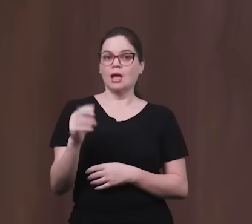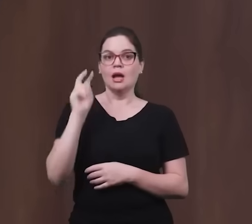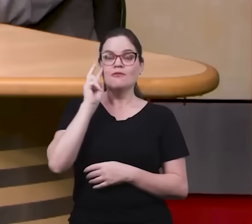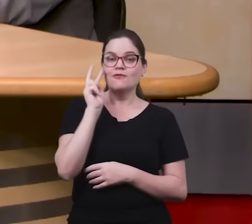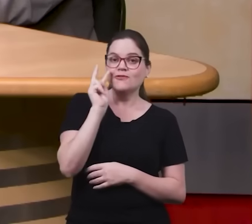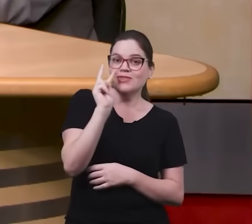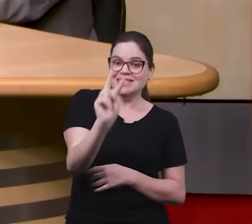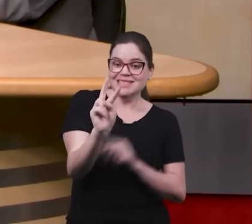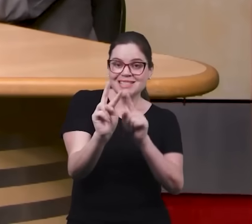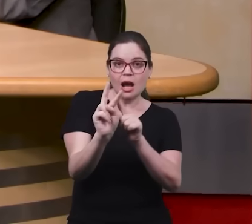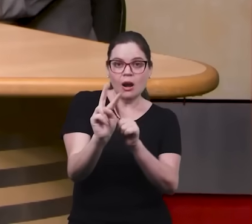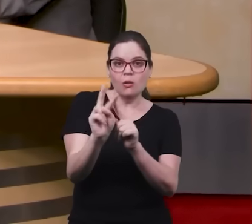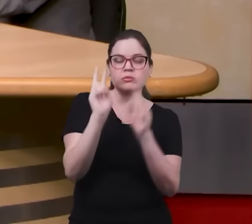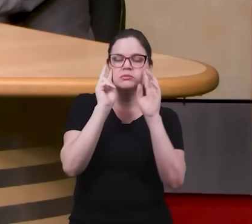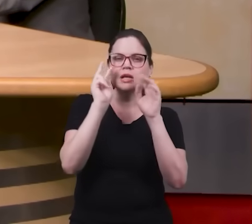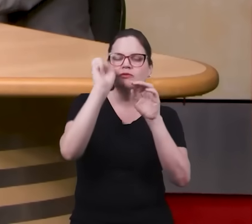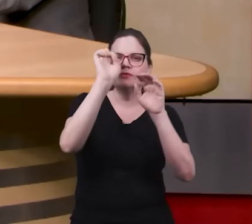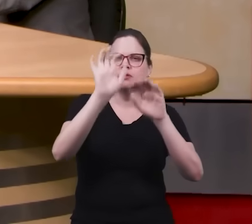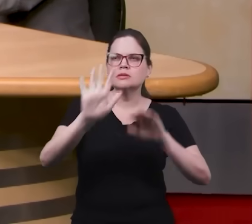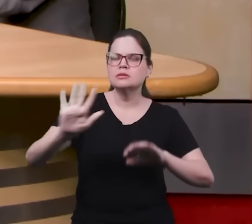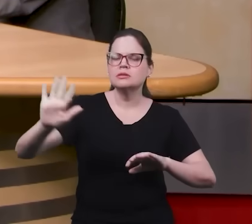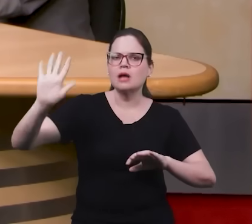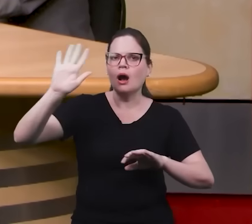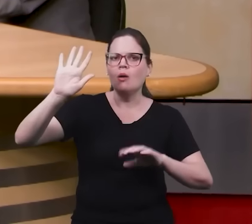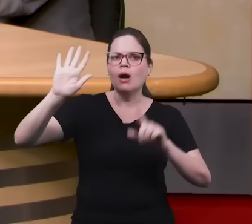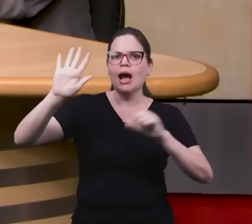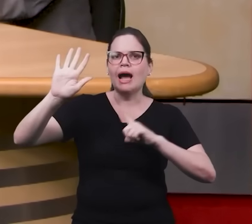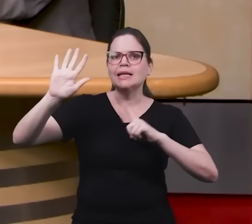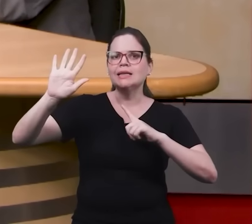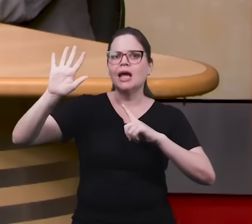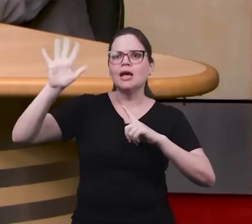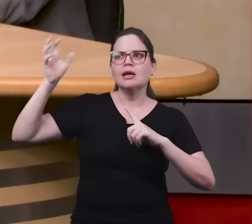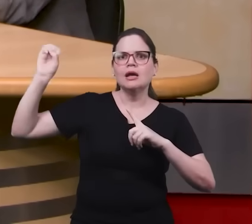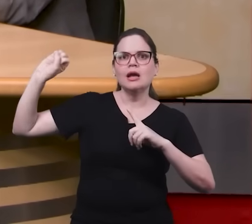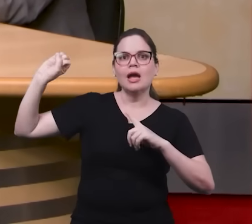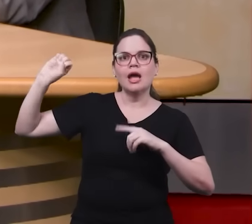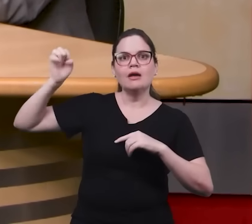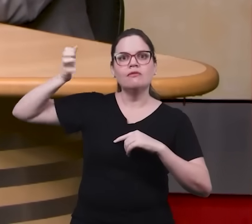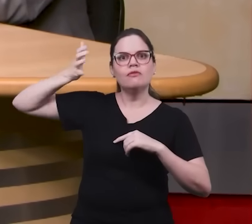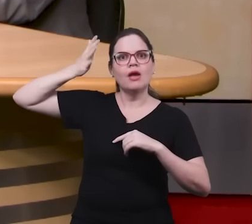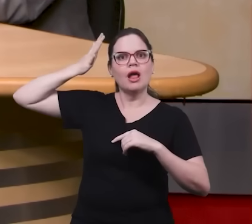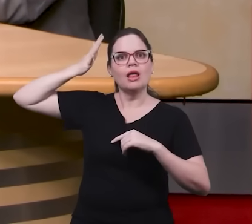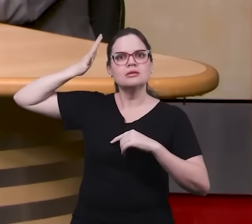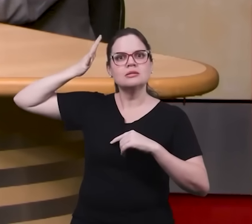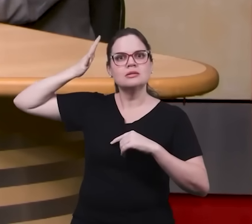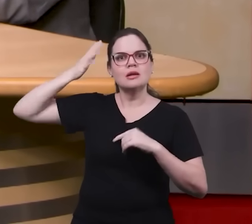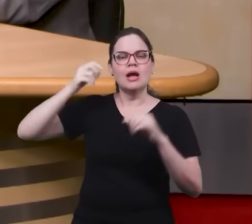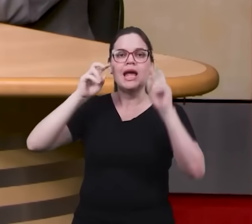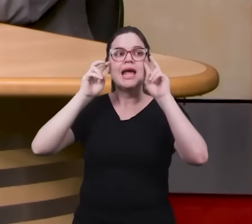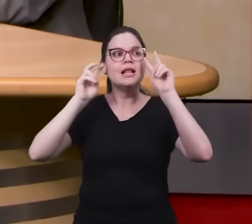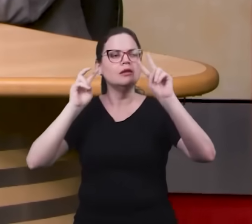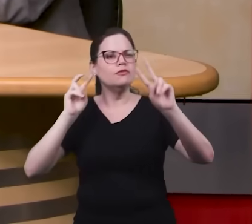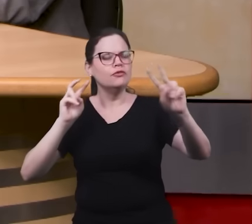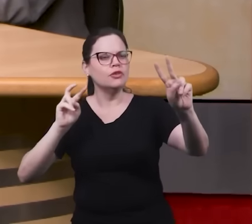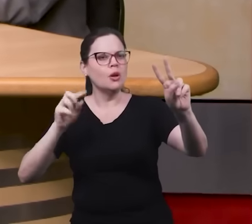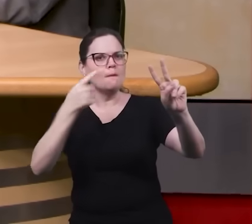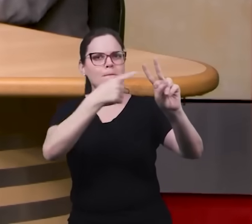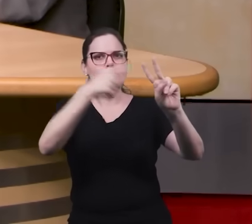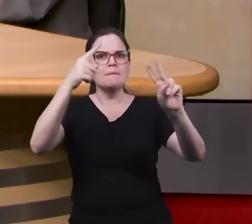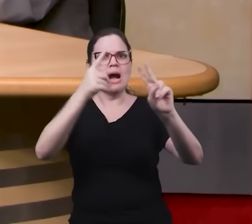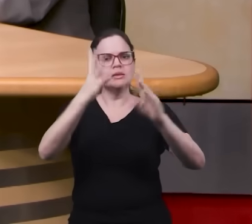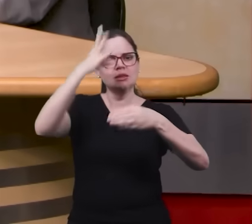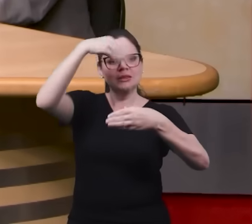vezes a visão vem no meio da visão, tem a revelação. Quer dizer, ele viu aquilo e o senhor revela uma coisa a